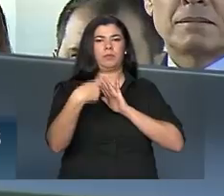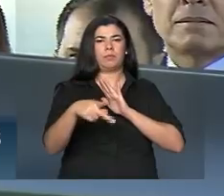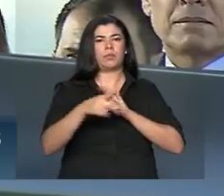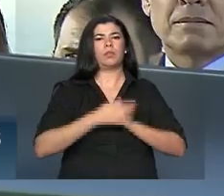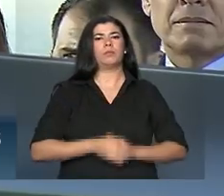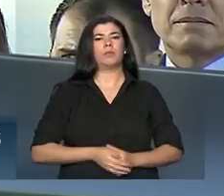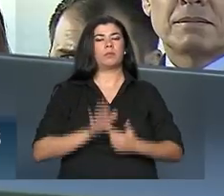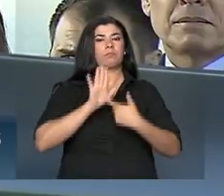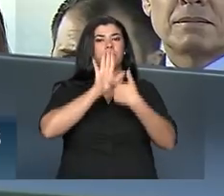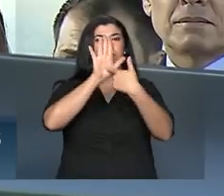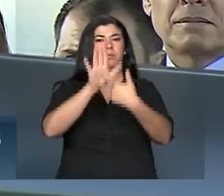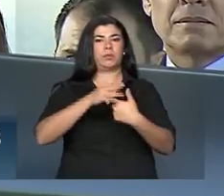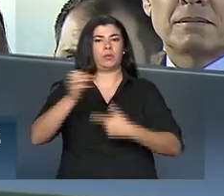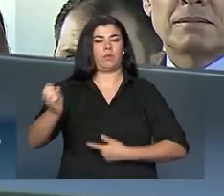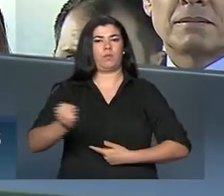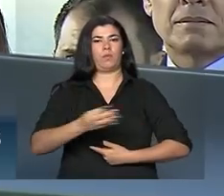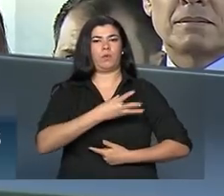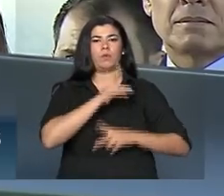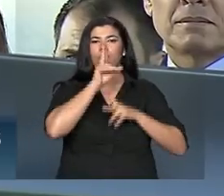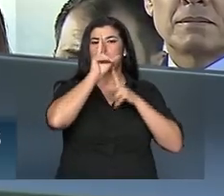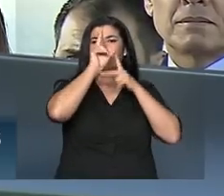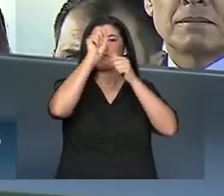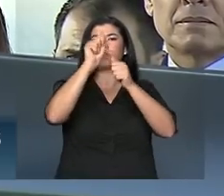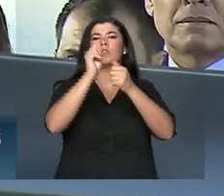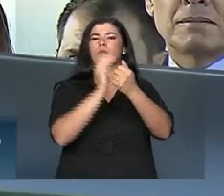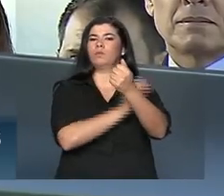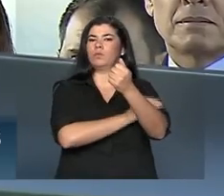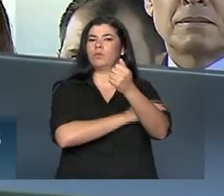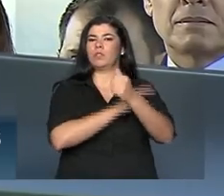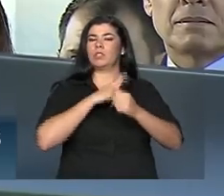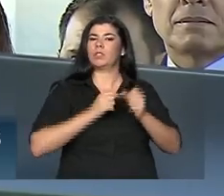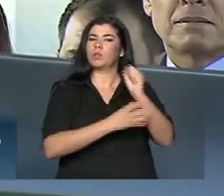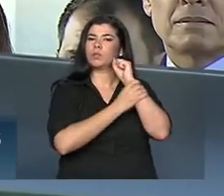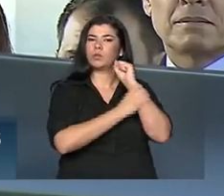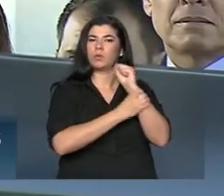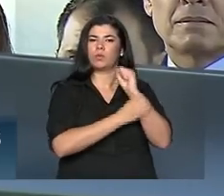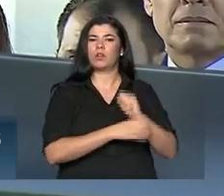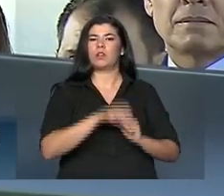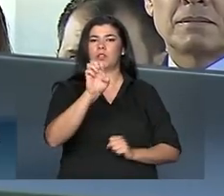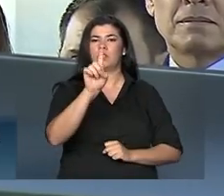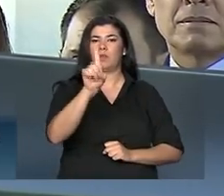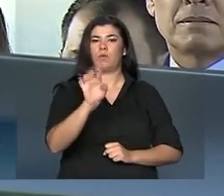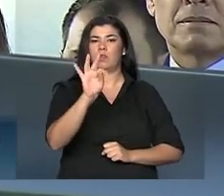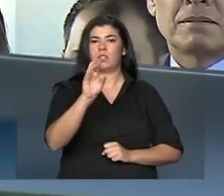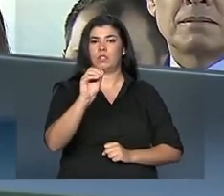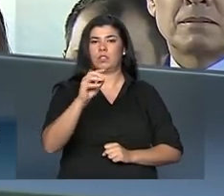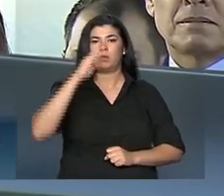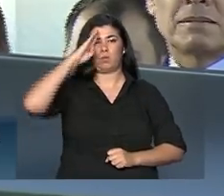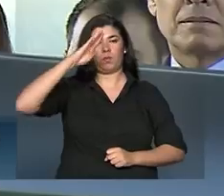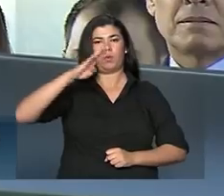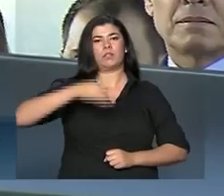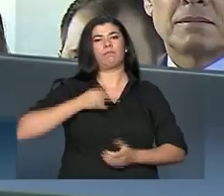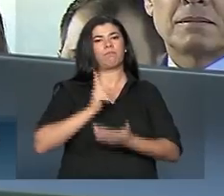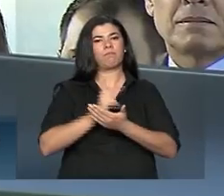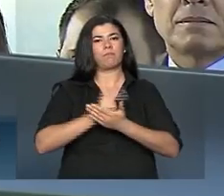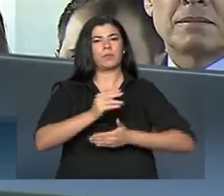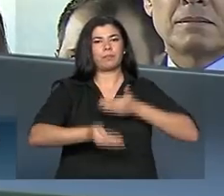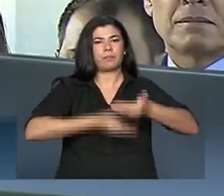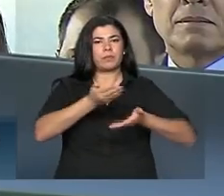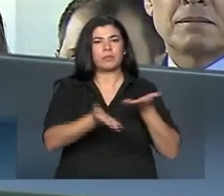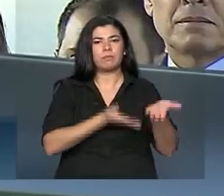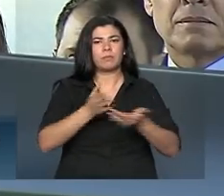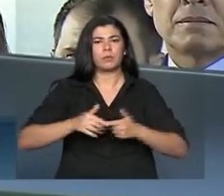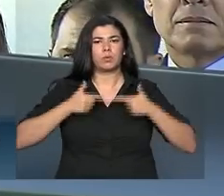para configurar uma nova força terrestre que assegure ao Exército de sempre a capacidade de atender aos novos